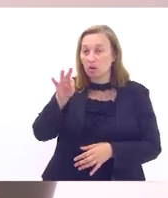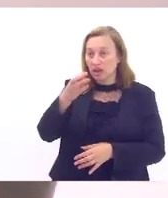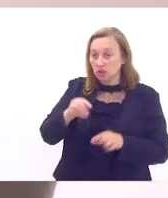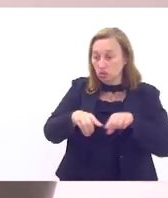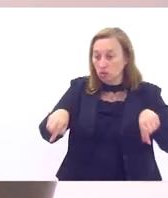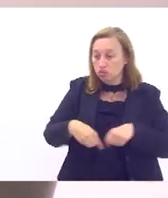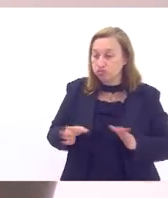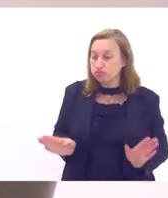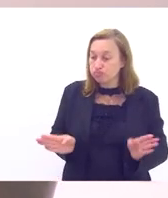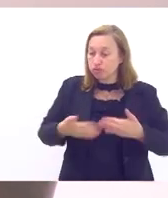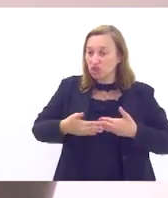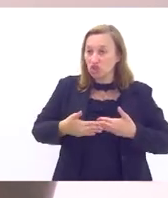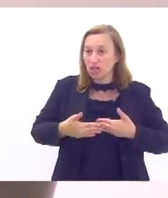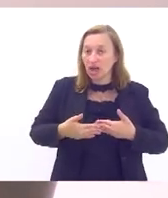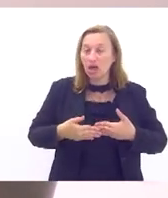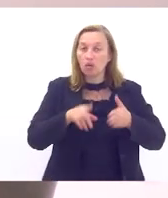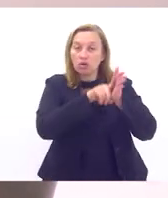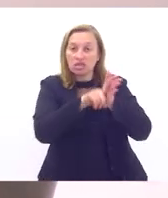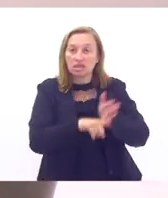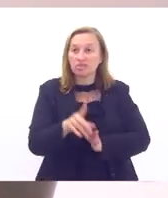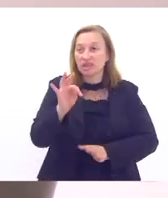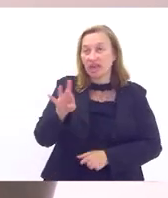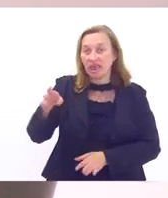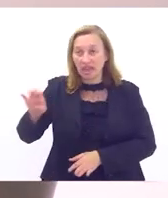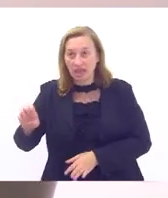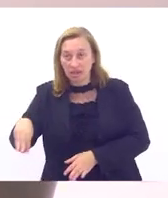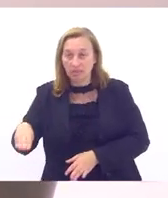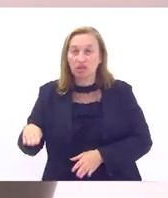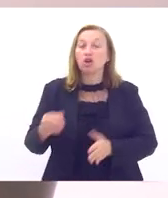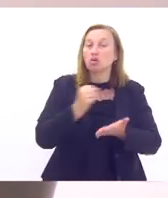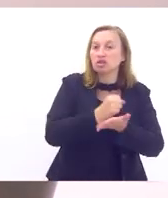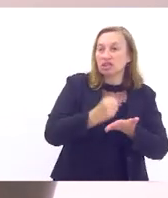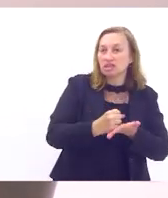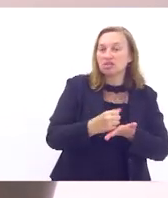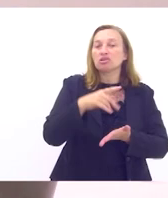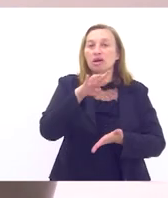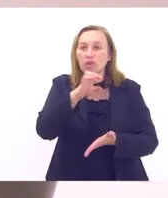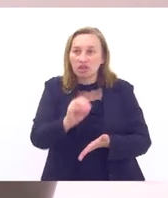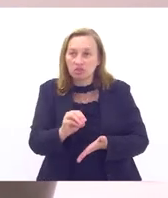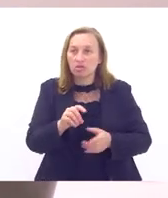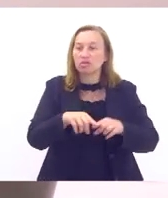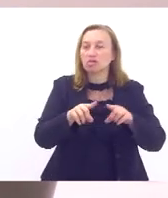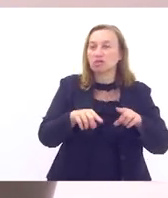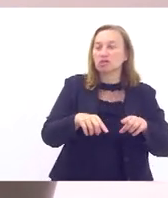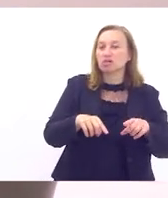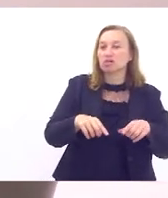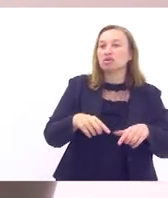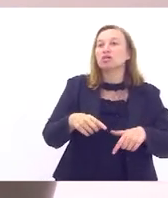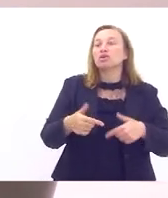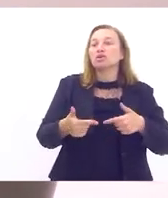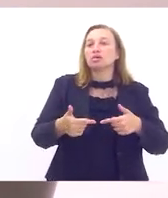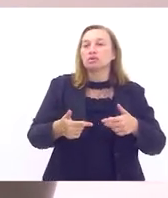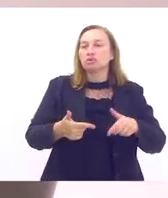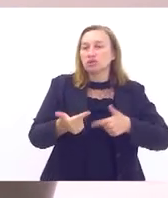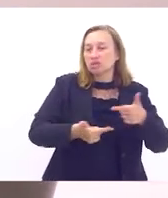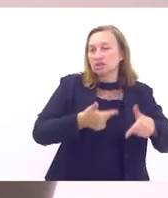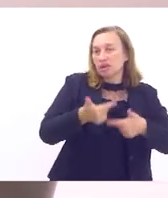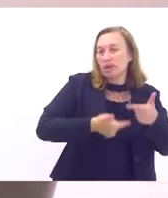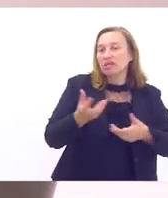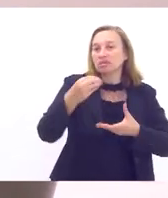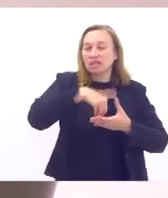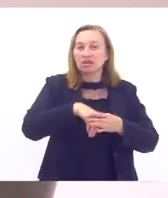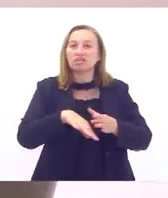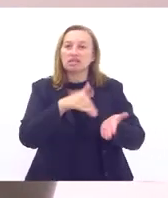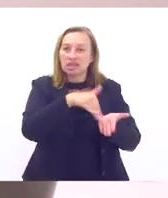suspenderá a realização dos exames TRM. Os processos de contratação do laboratório de serviços de manutenção dos referidos equipamentos se encontram em tramitação nessa secretaria,